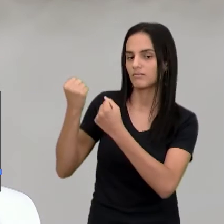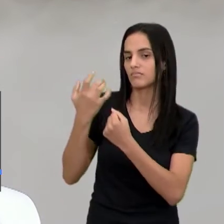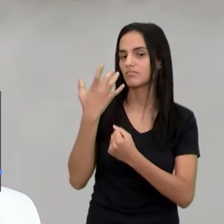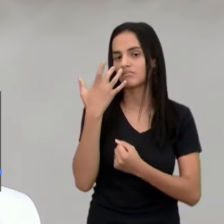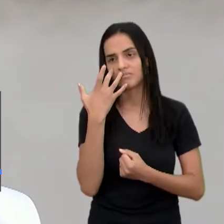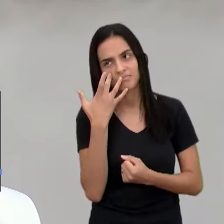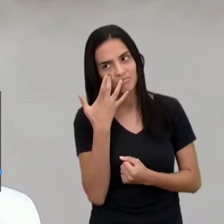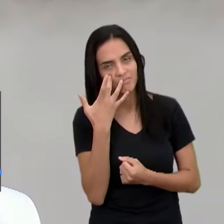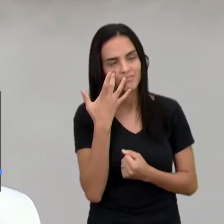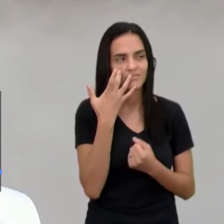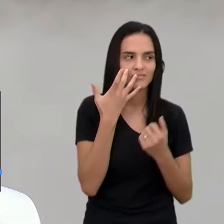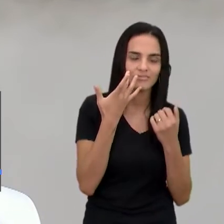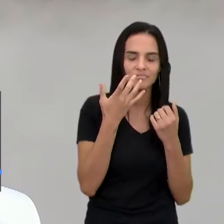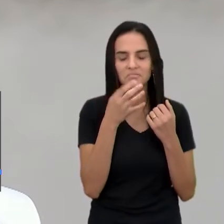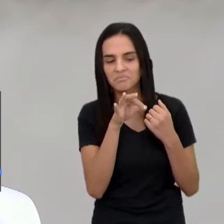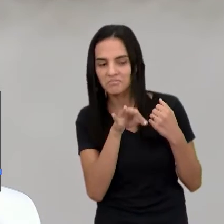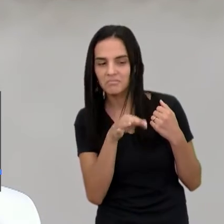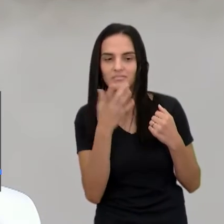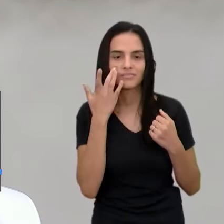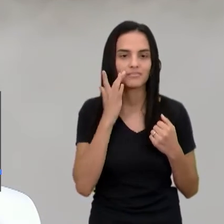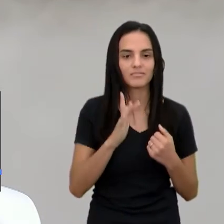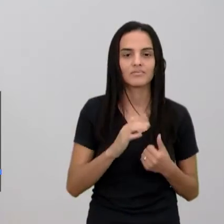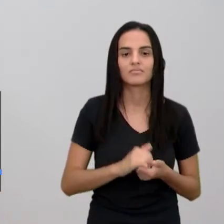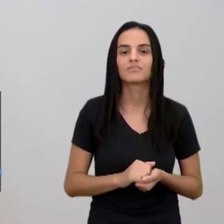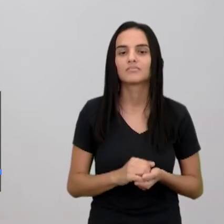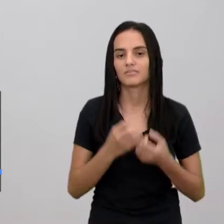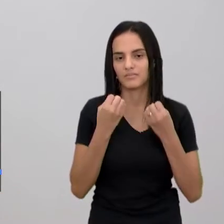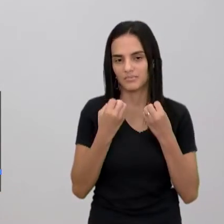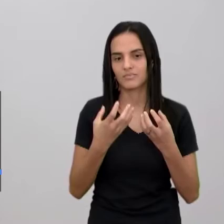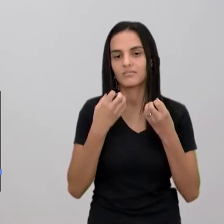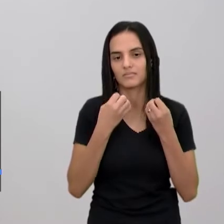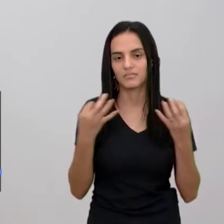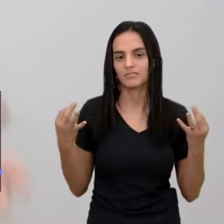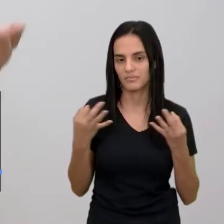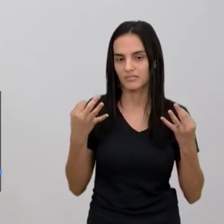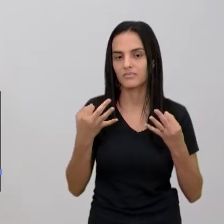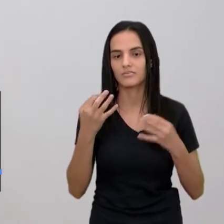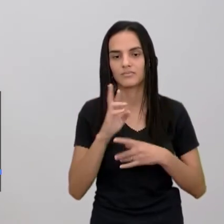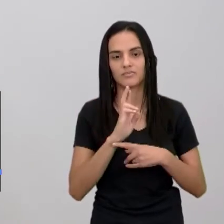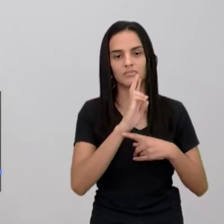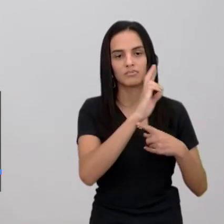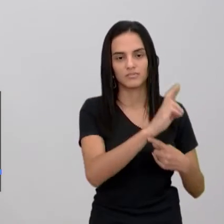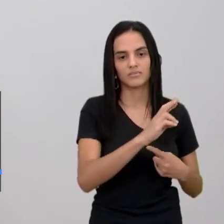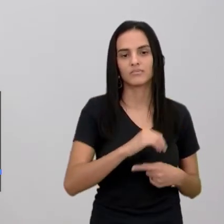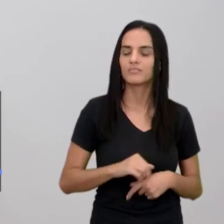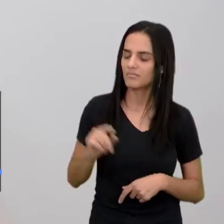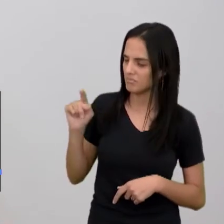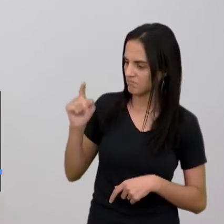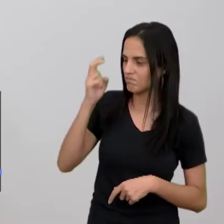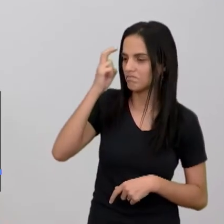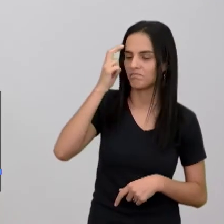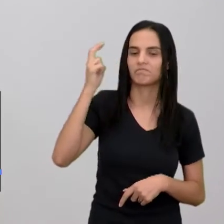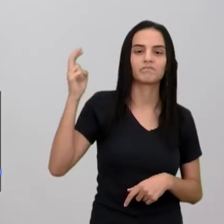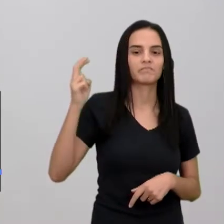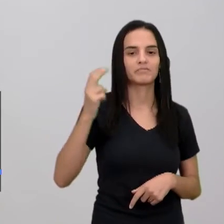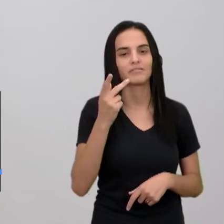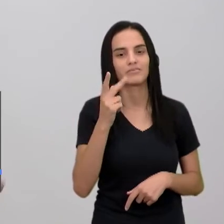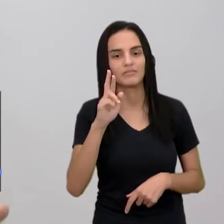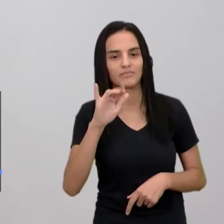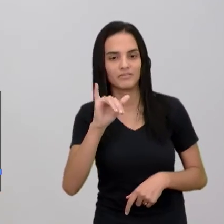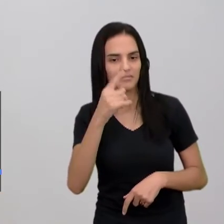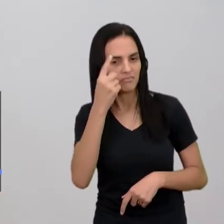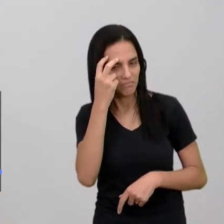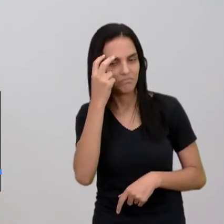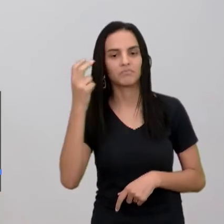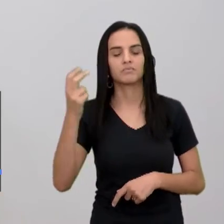por esse caminho, né? Muito bem, tá perfeita a sua resposta. A moça é inteligente, a moça é inteligente.